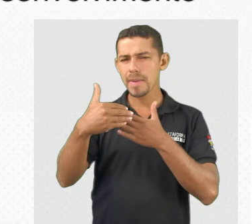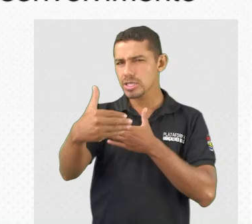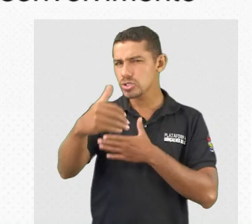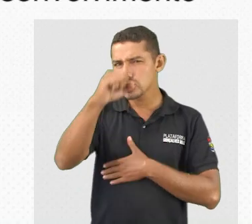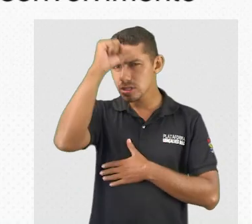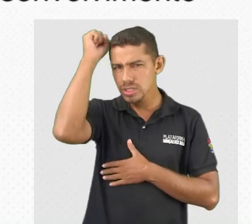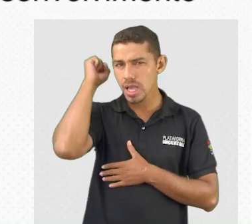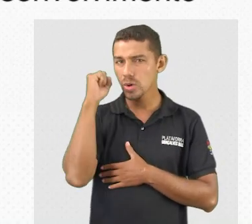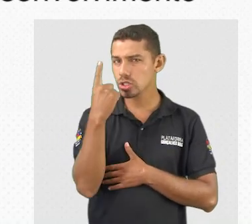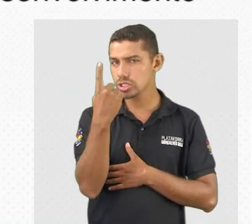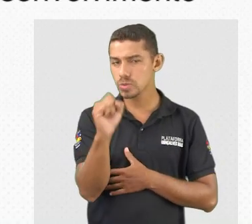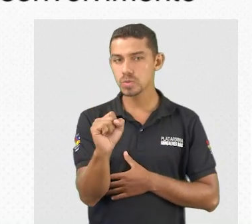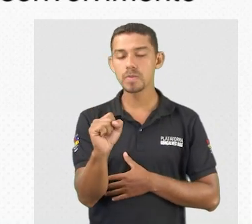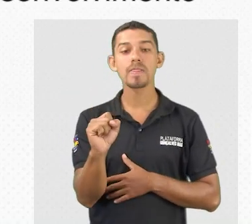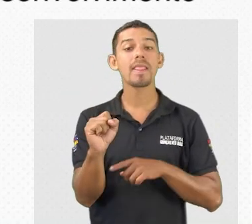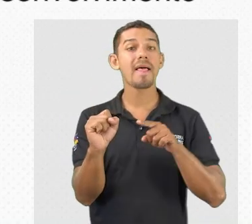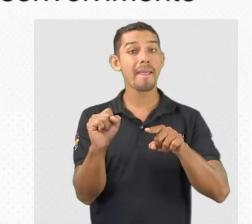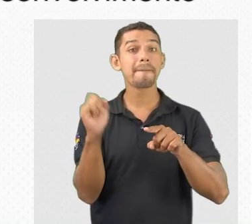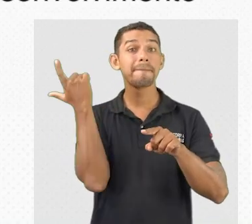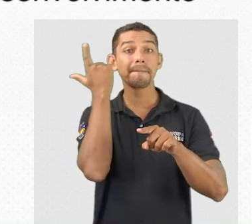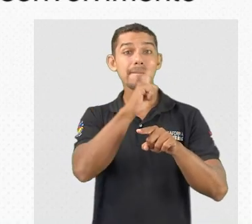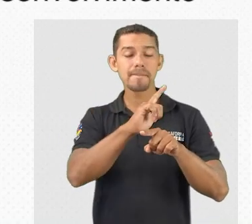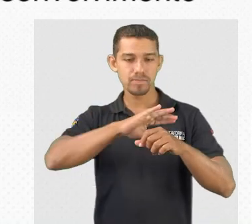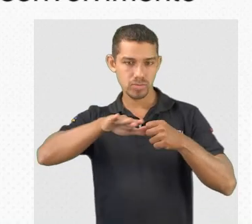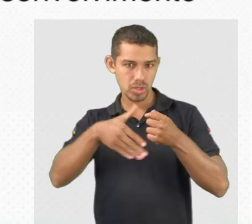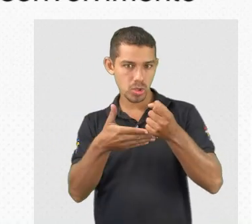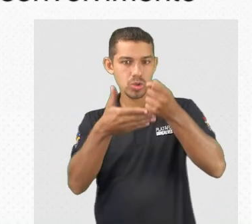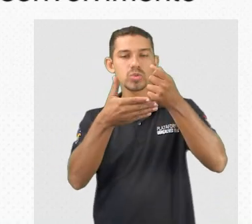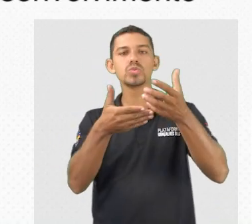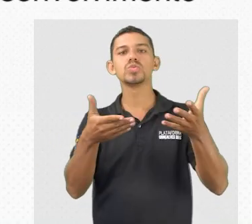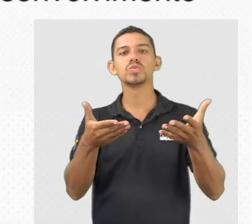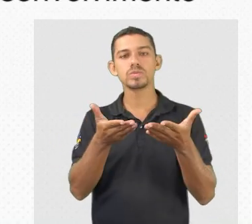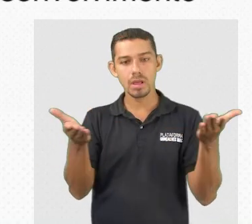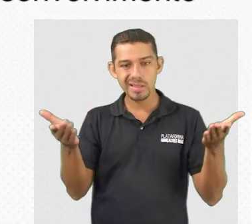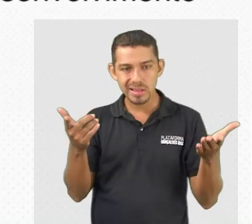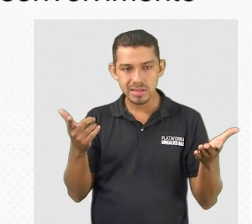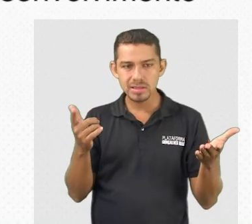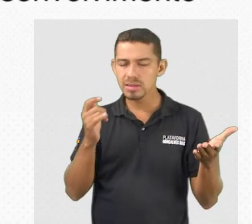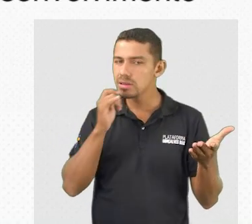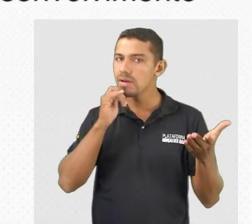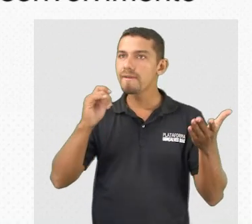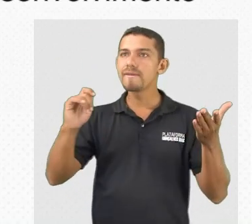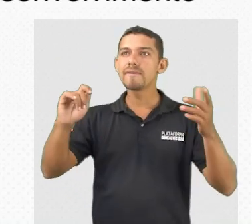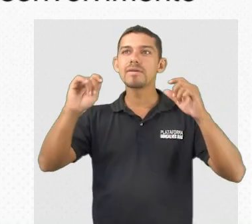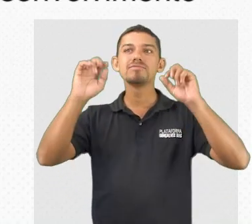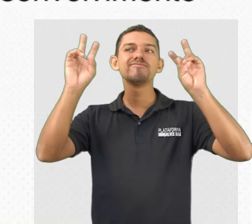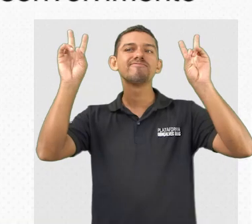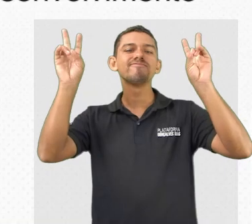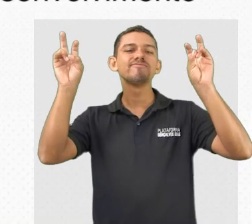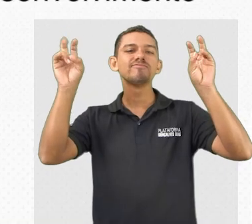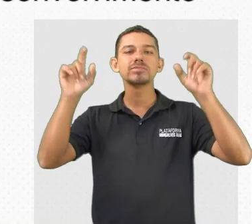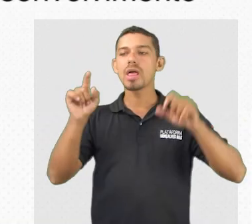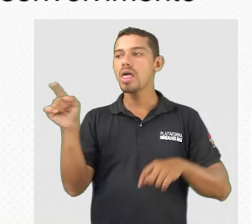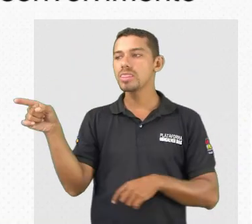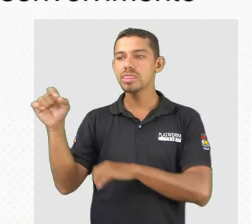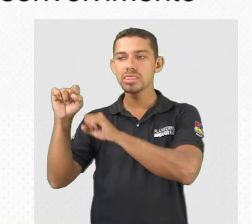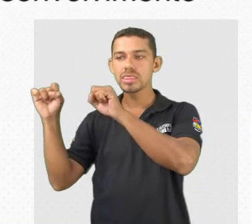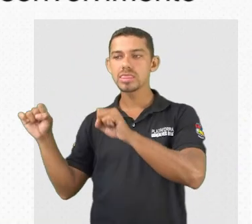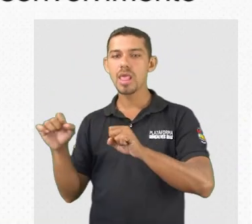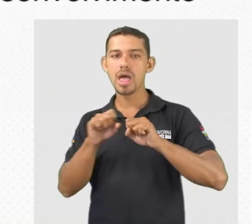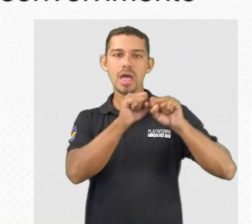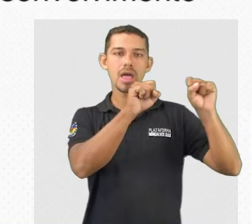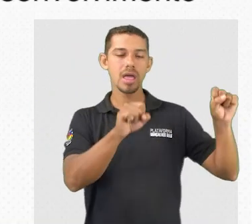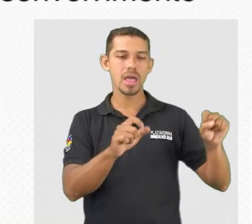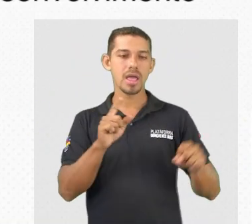século XVIII, ela consiga sustentar essa fachada de que esses dois sistemas são conciliáveis.